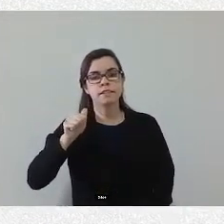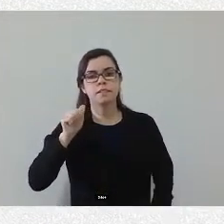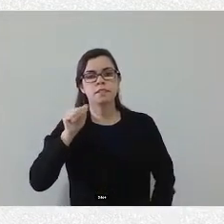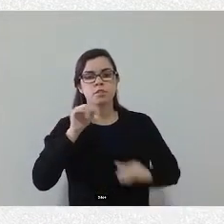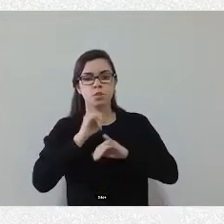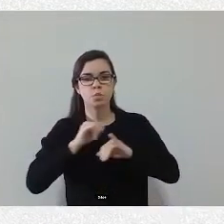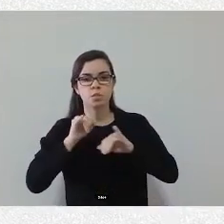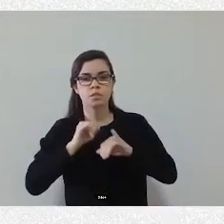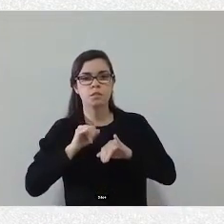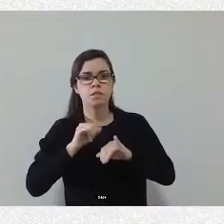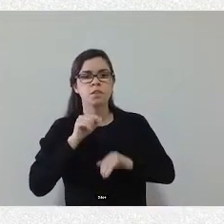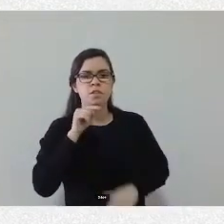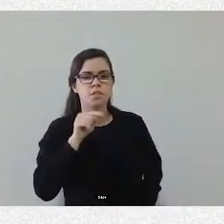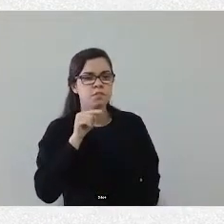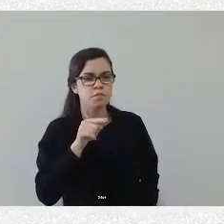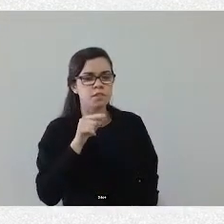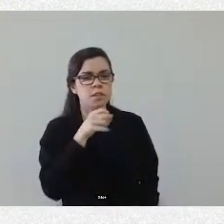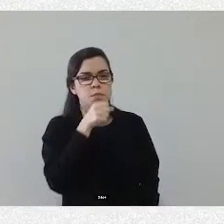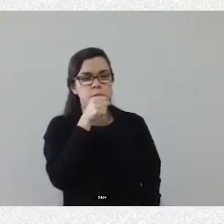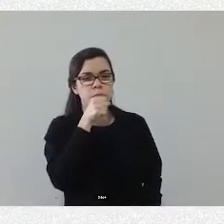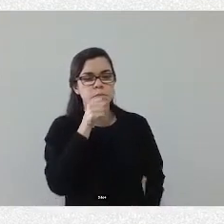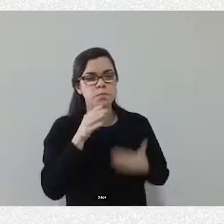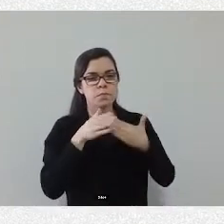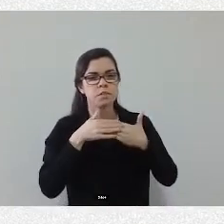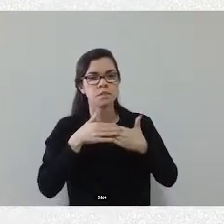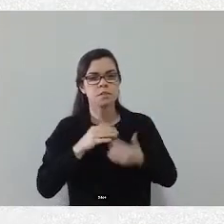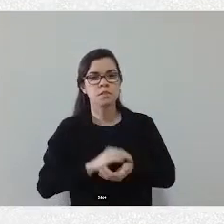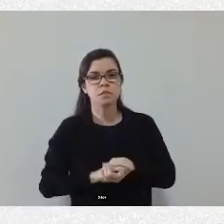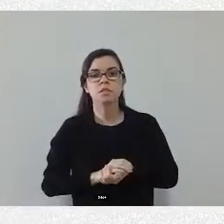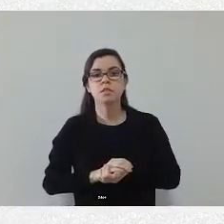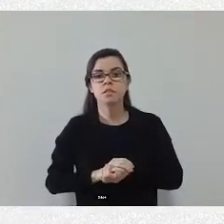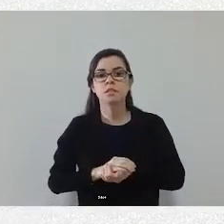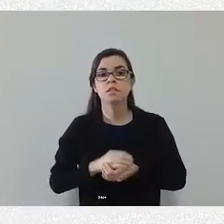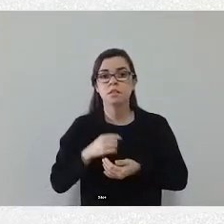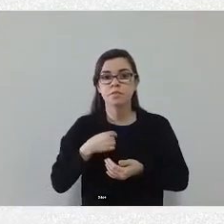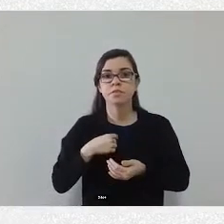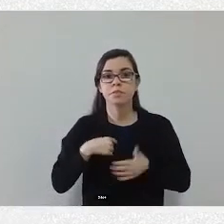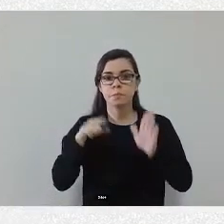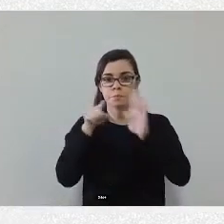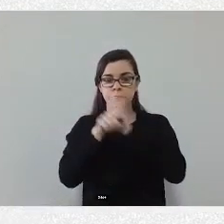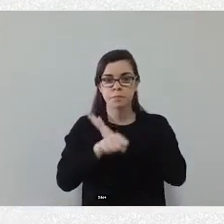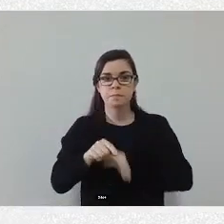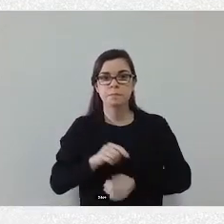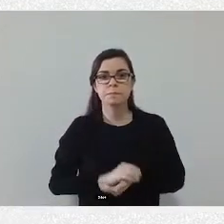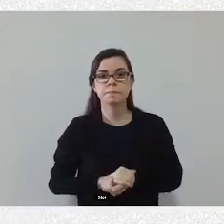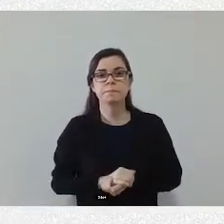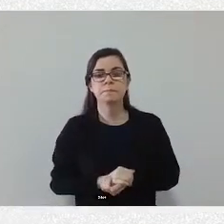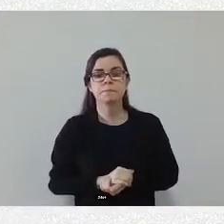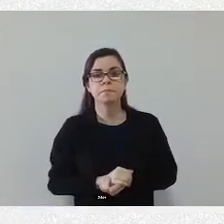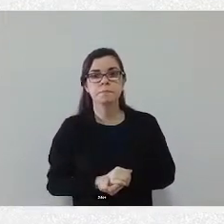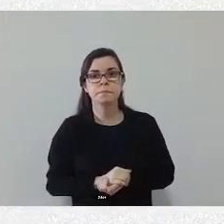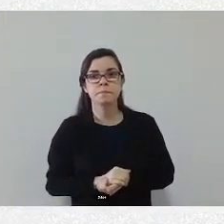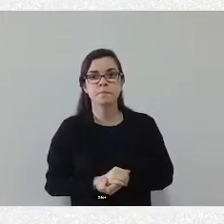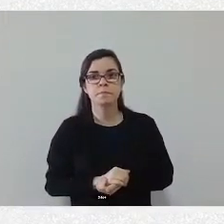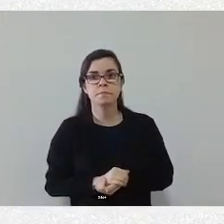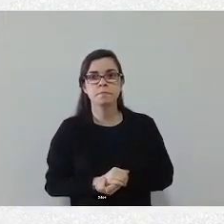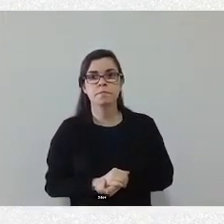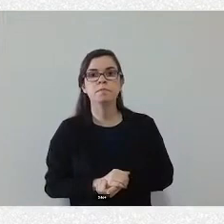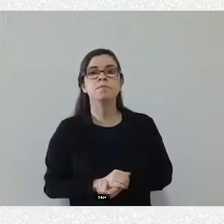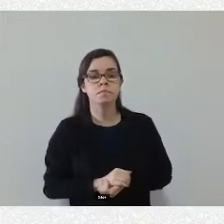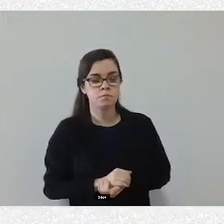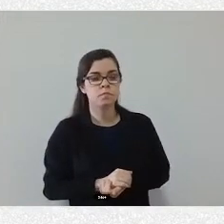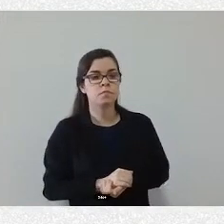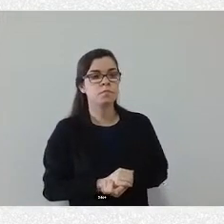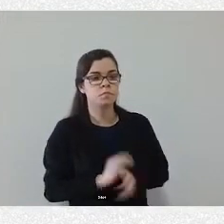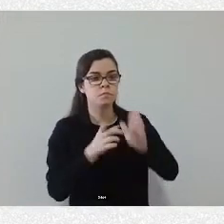Só que seu microfone está desligado. Sim, posso repetir, sim. A minha pergunta é, no início foi falado